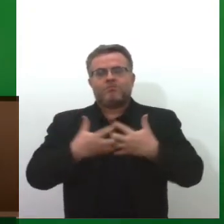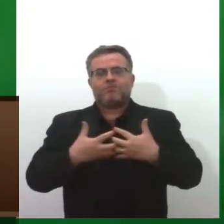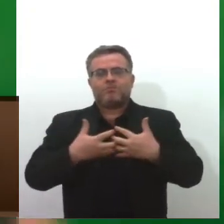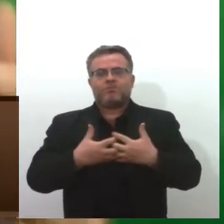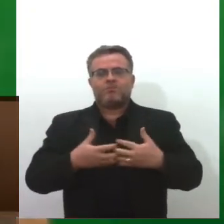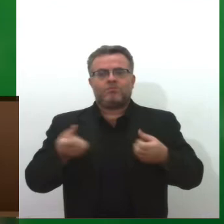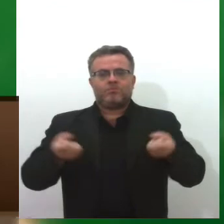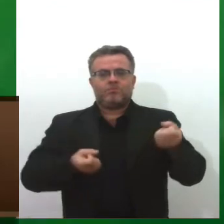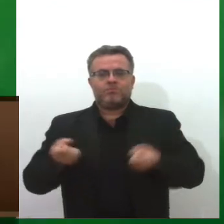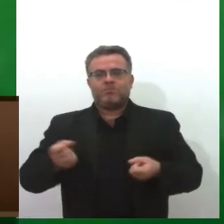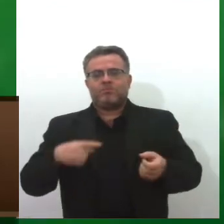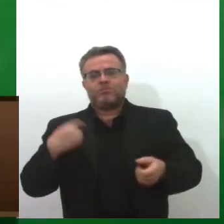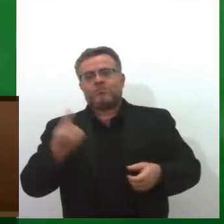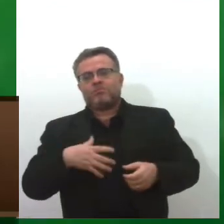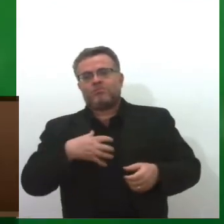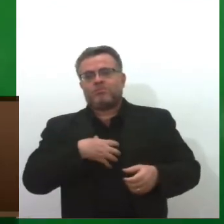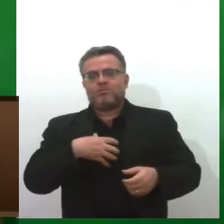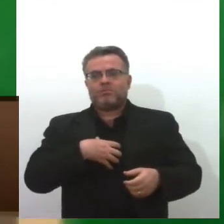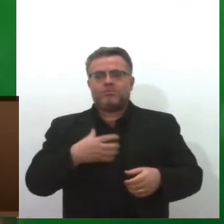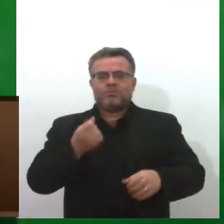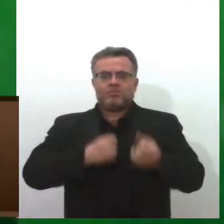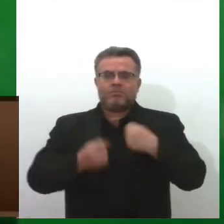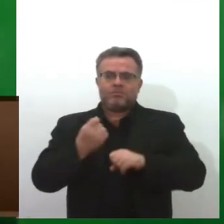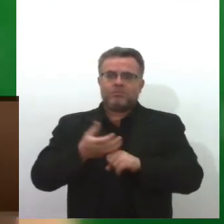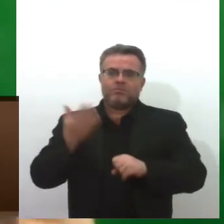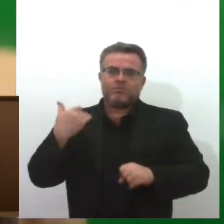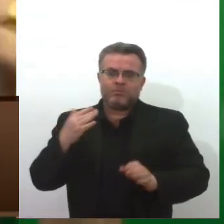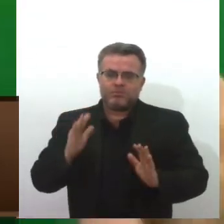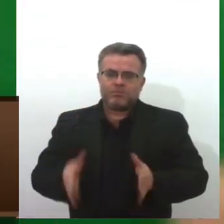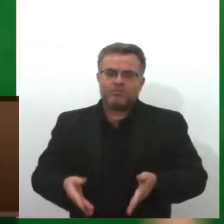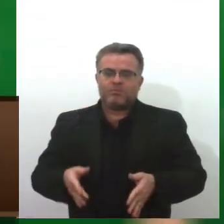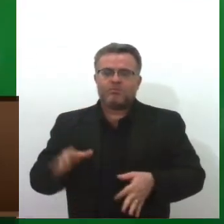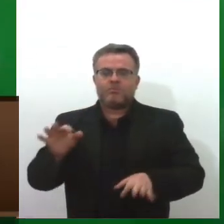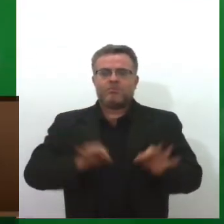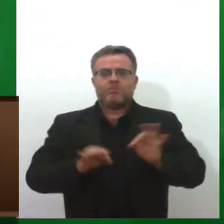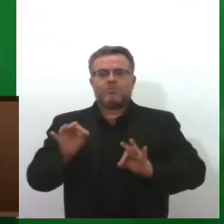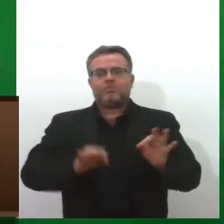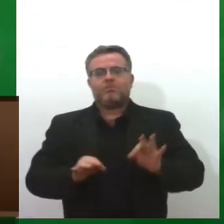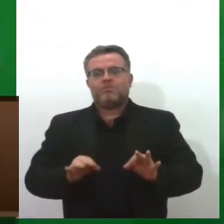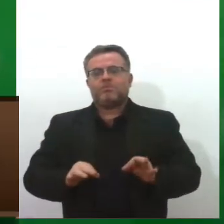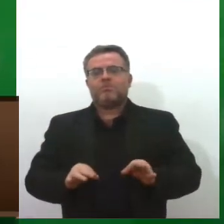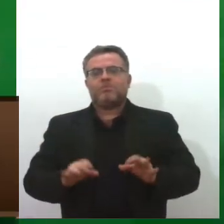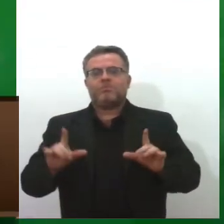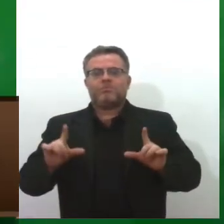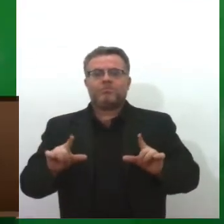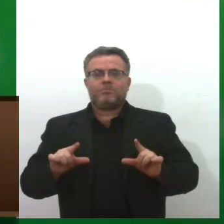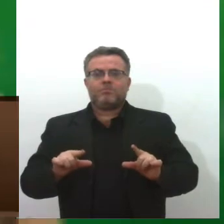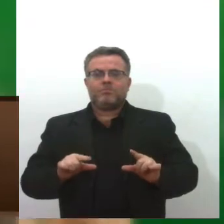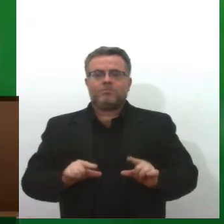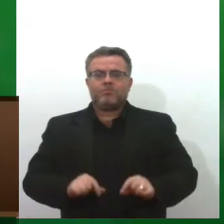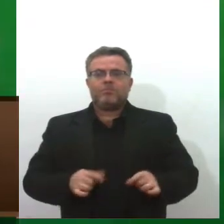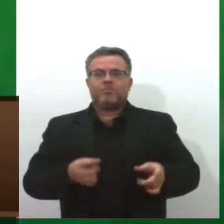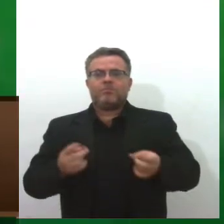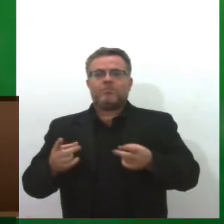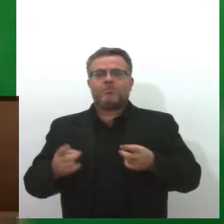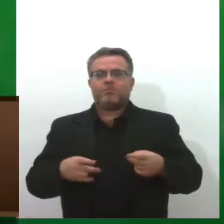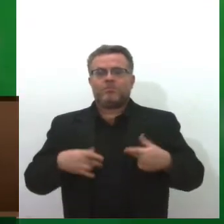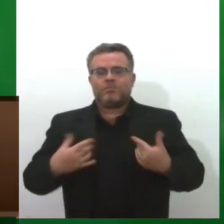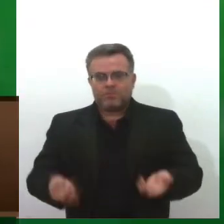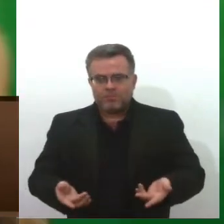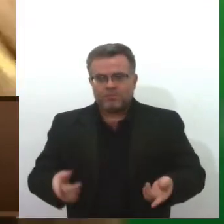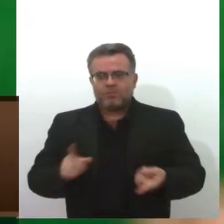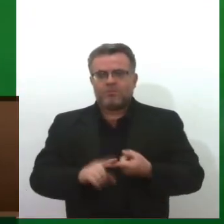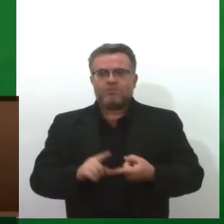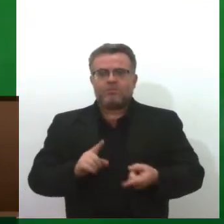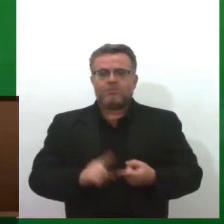estamos sentindo, desde o ano passado, justamente essa retração na produção, e isso tem impactado diretamente nas vendas. Se